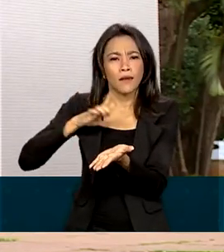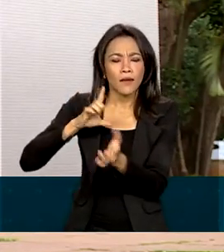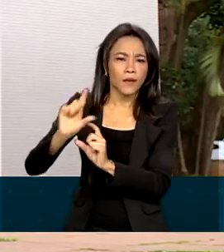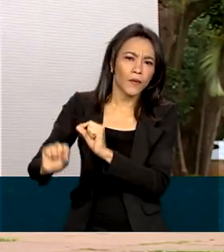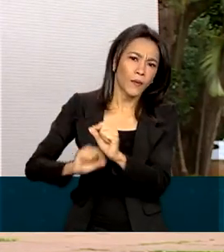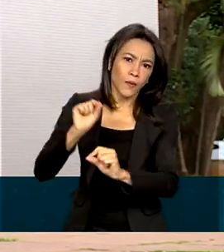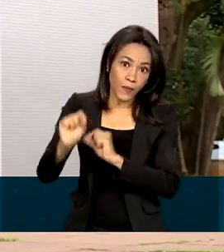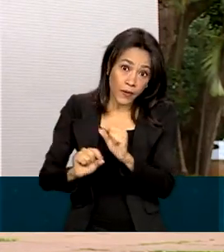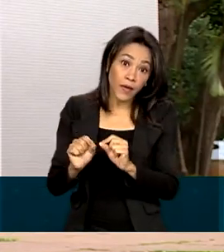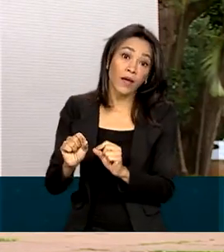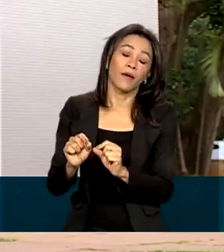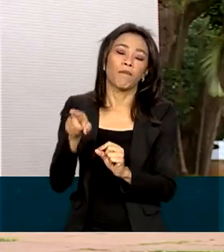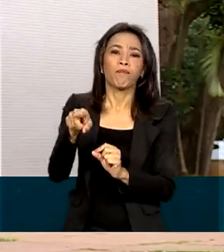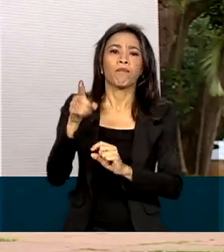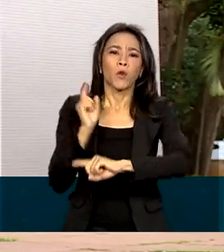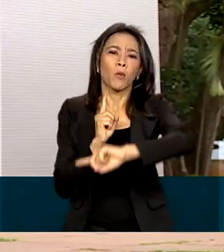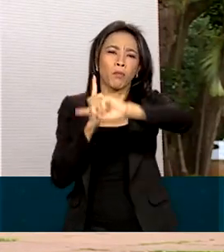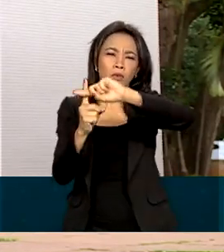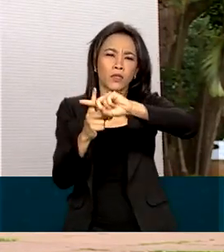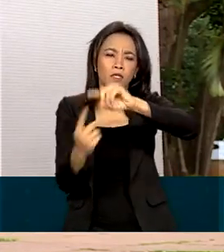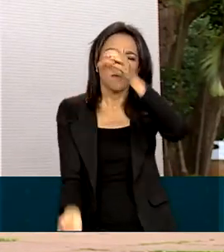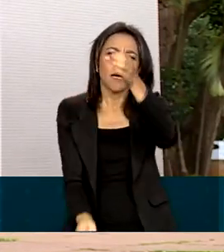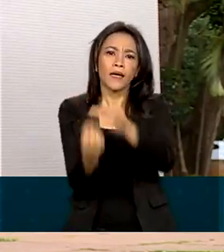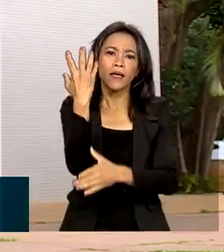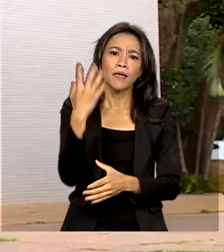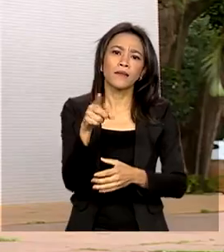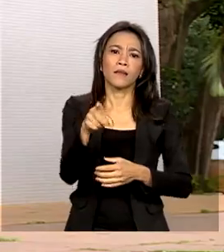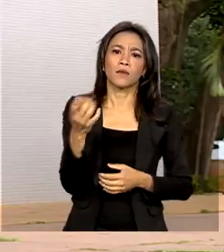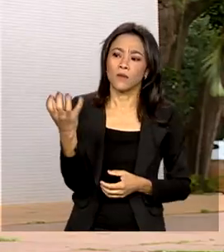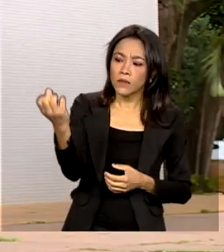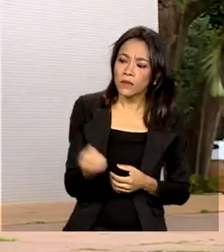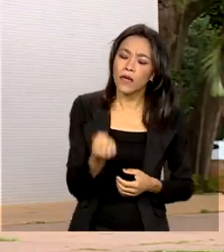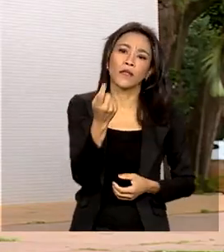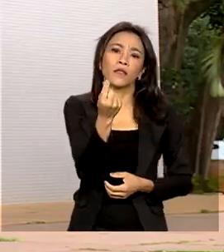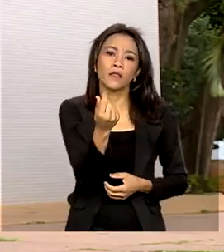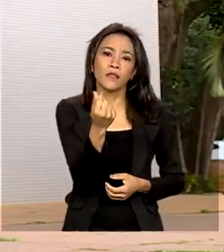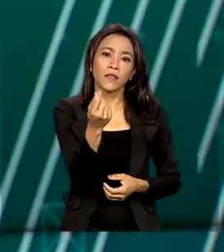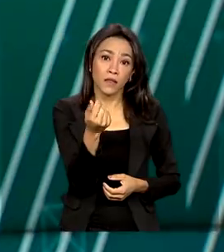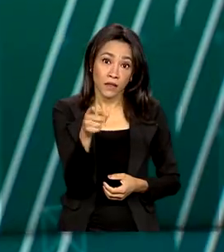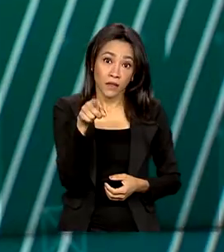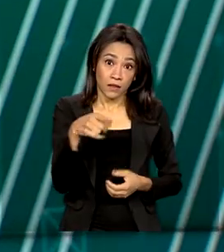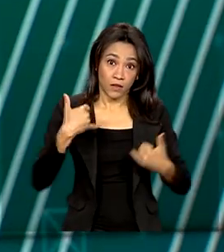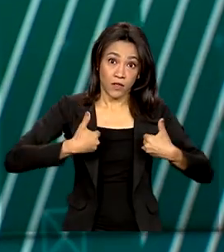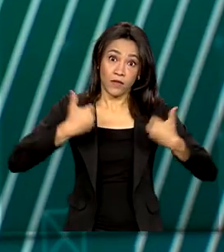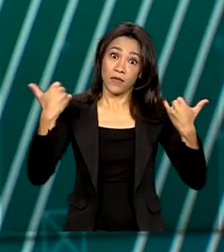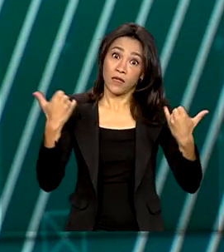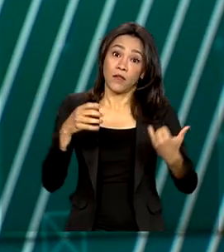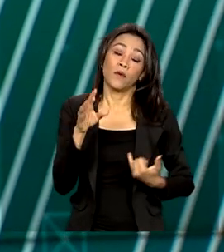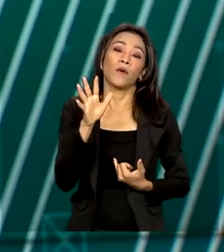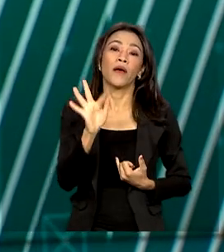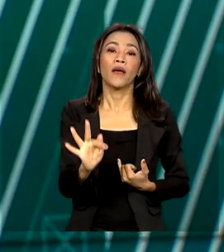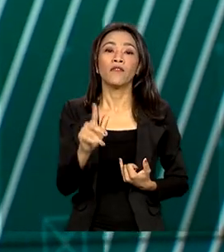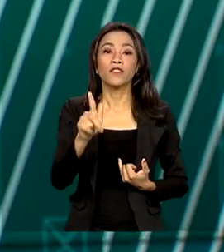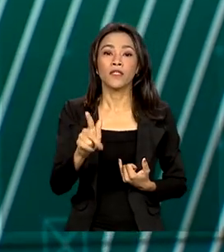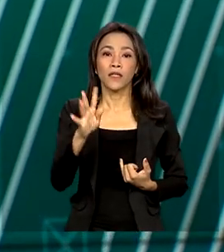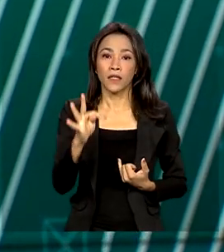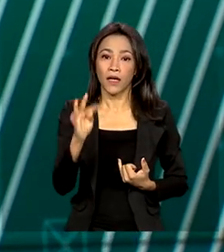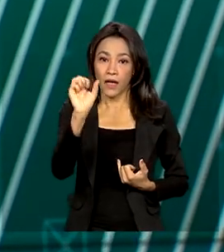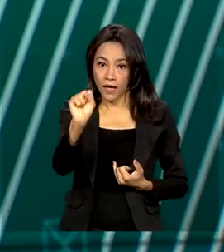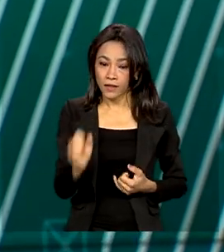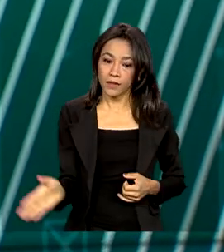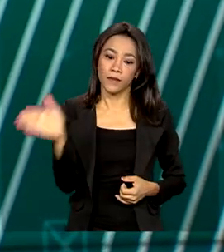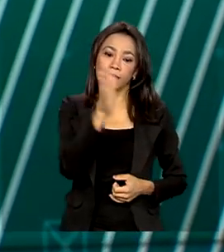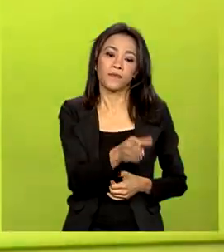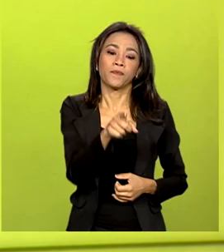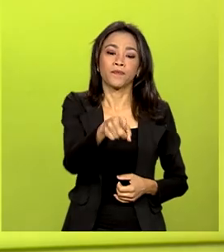reformulação do cadastro positivo e a criação do saque aniversário do FGTS. O arroz é um dos